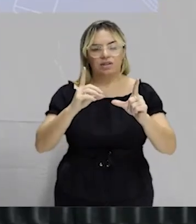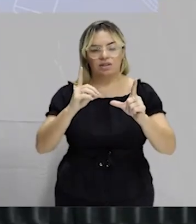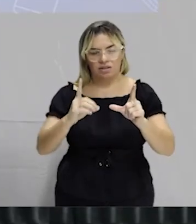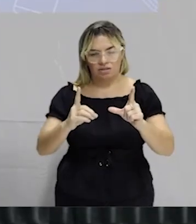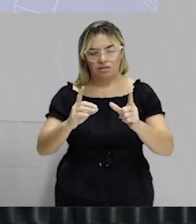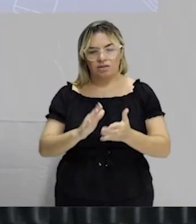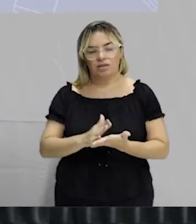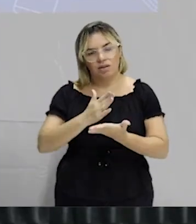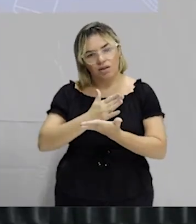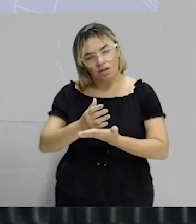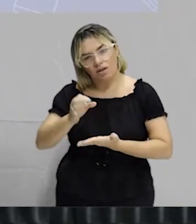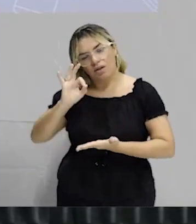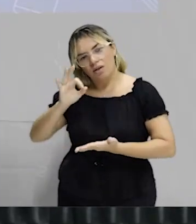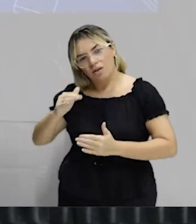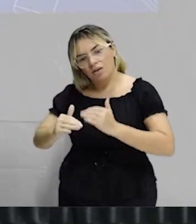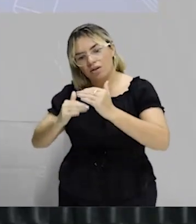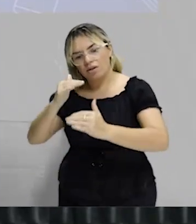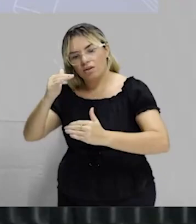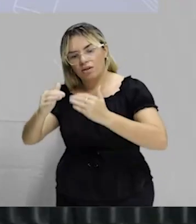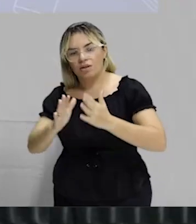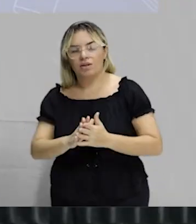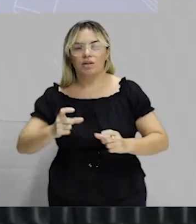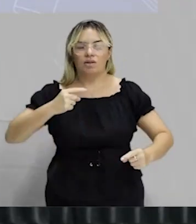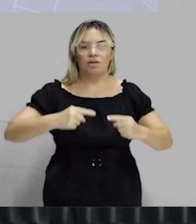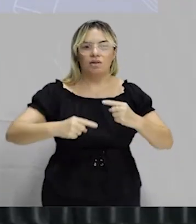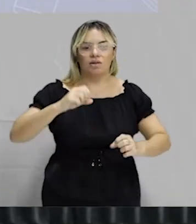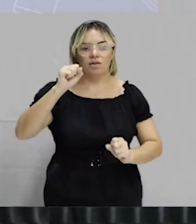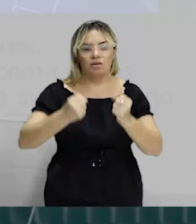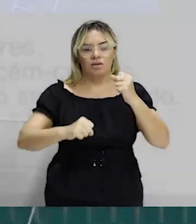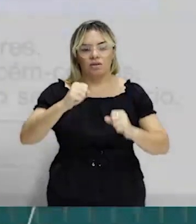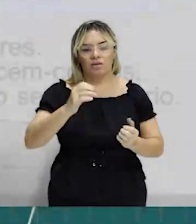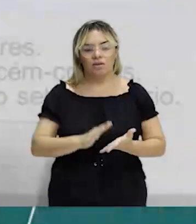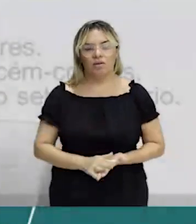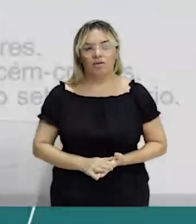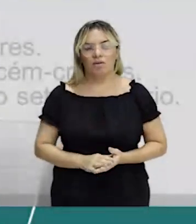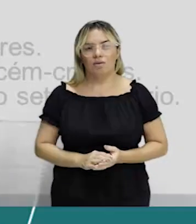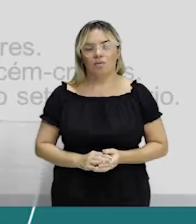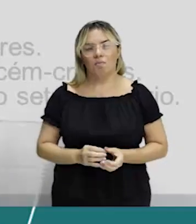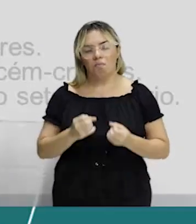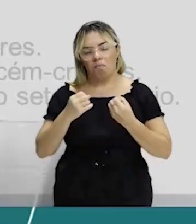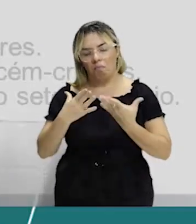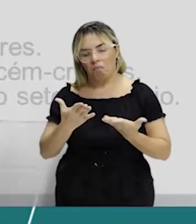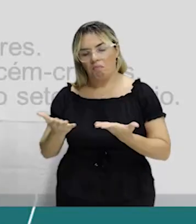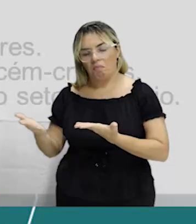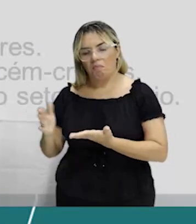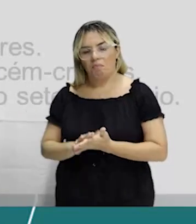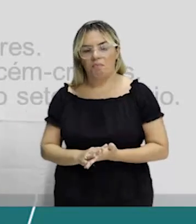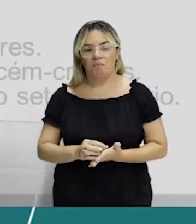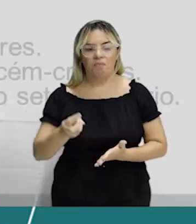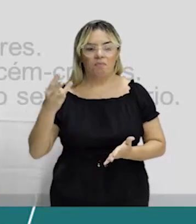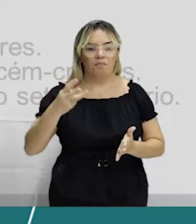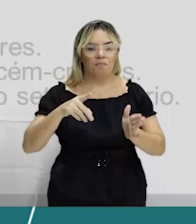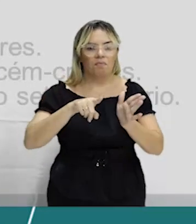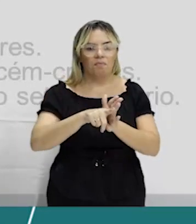dado. Desenvolvimento da política industrial. Muito bem. Nosso terceiro item em questão.